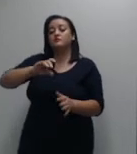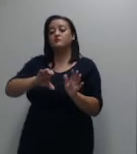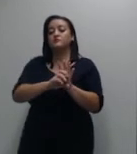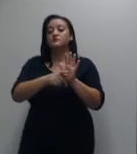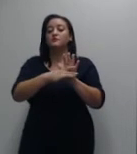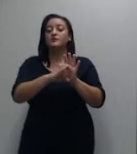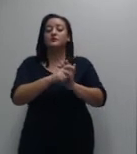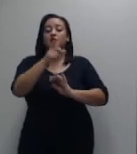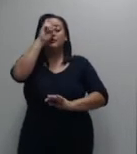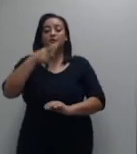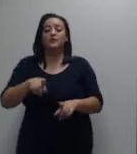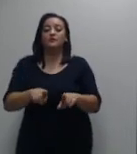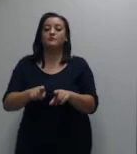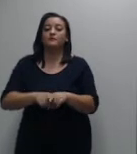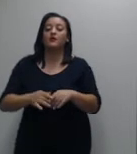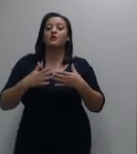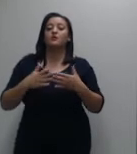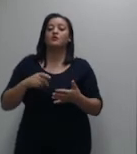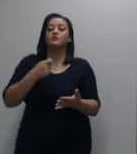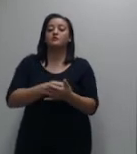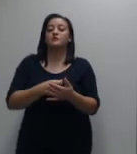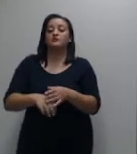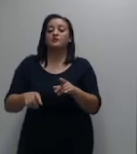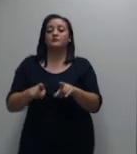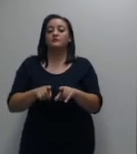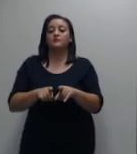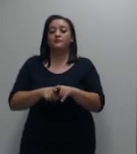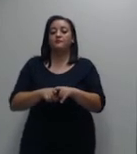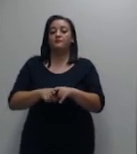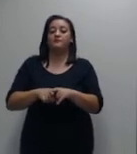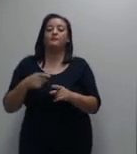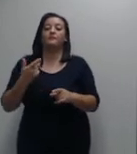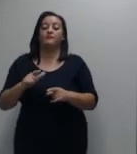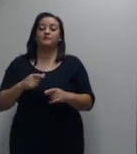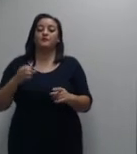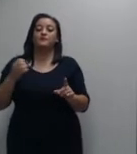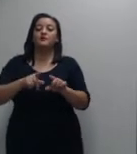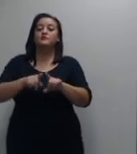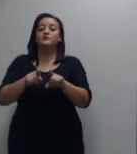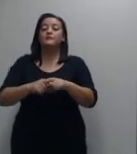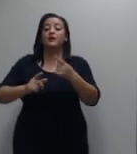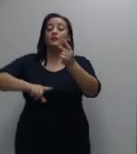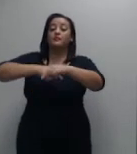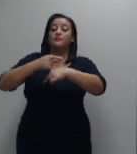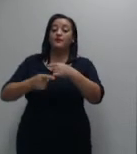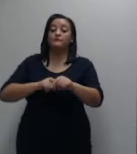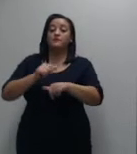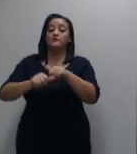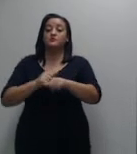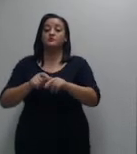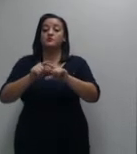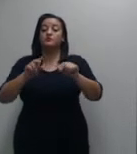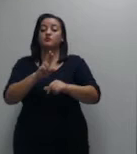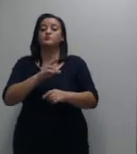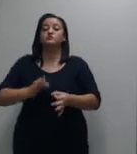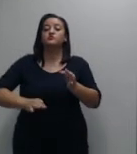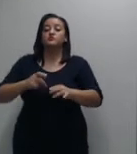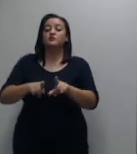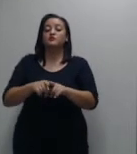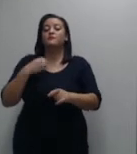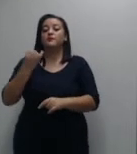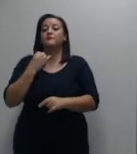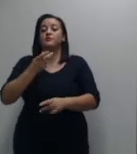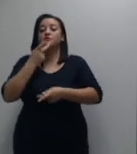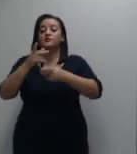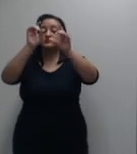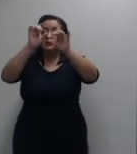determina quando o cumprimento provisório ficará sem efeito após a reforma do título judicial importante também